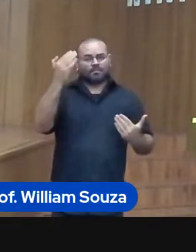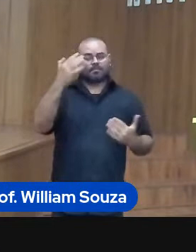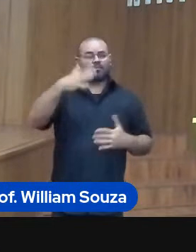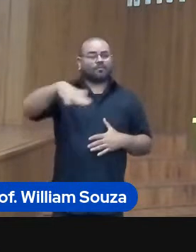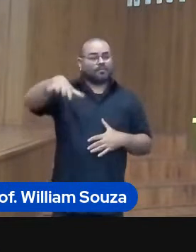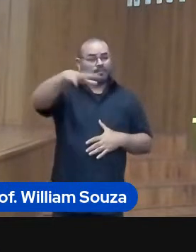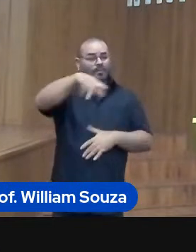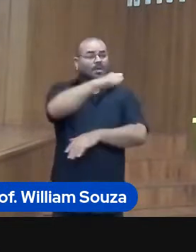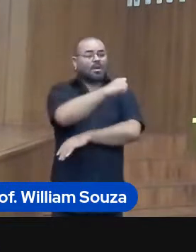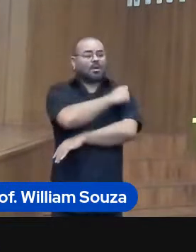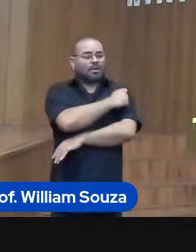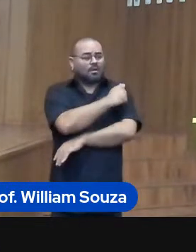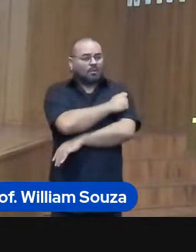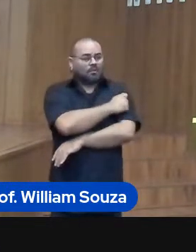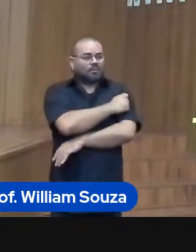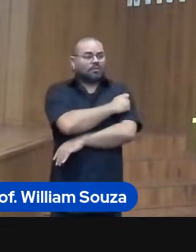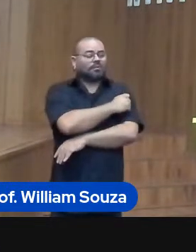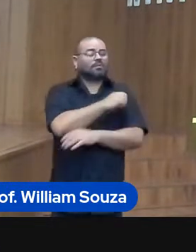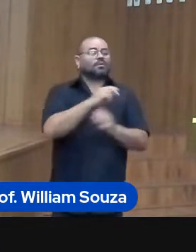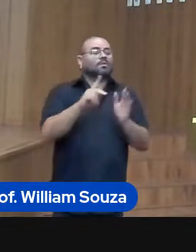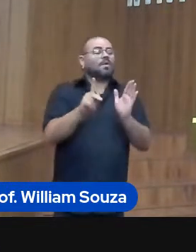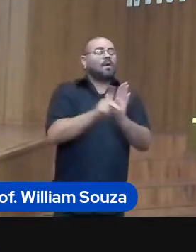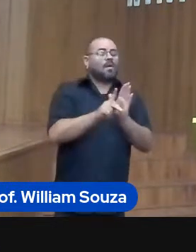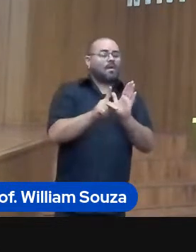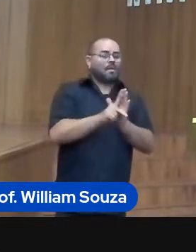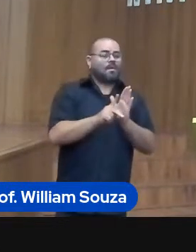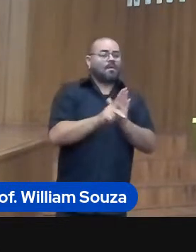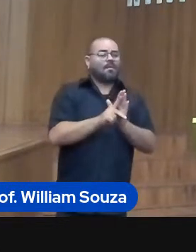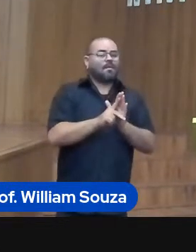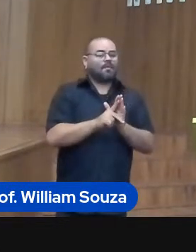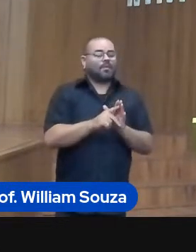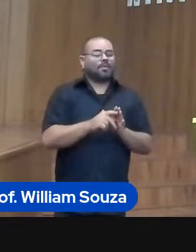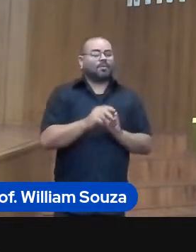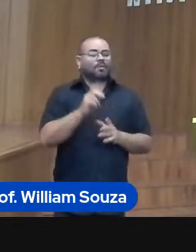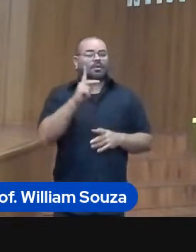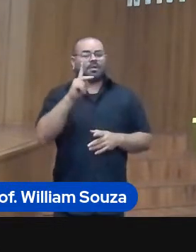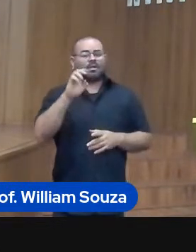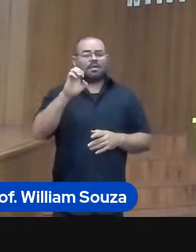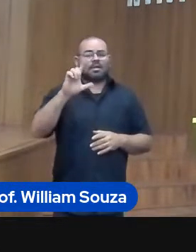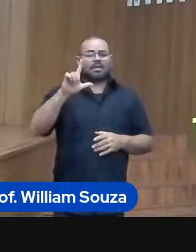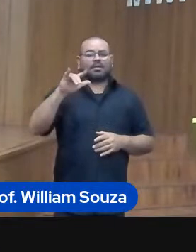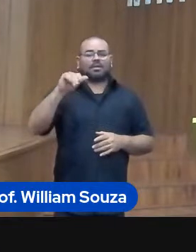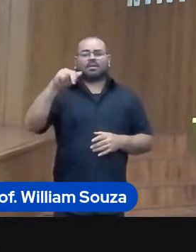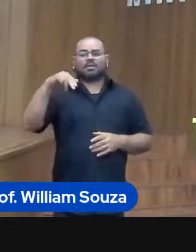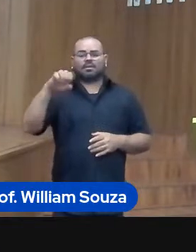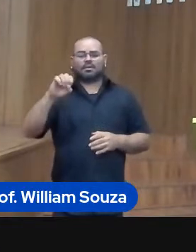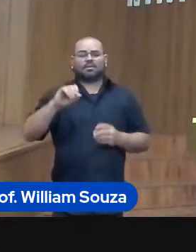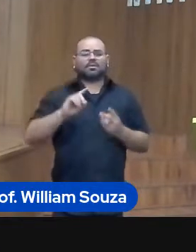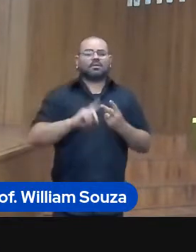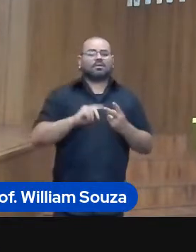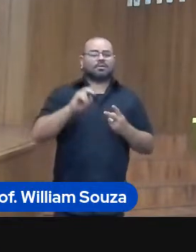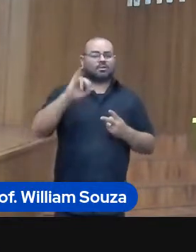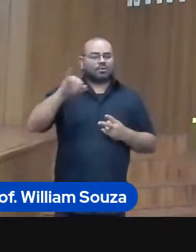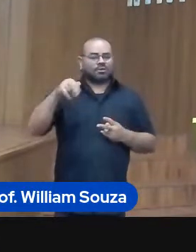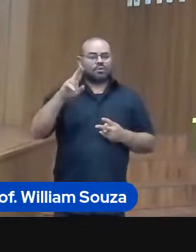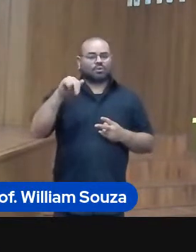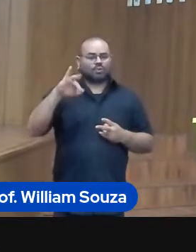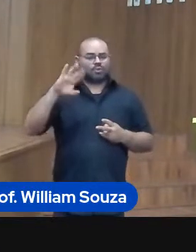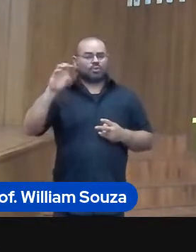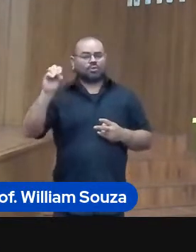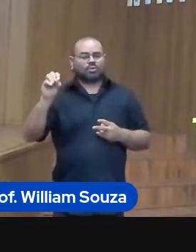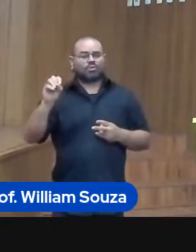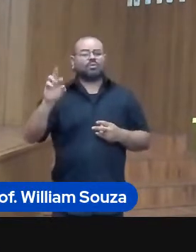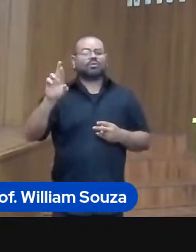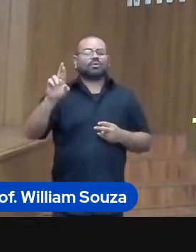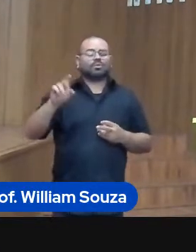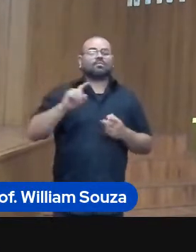alunos mestres de cerimônia aqui do nosso evento, Keliane e Júnior, e aos nossos intérpretes de Libras.